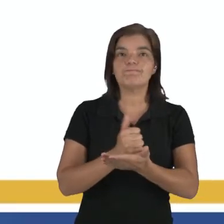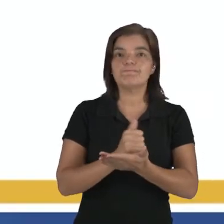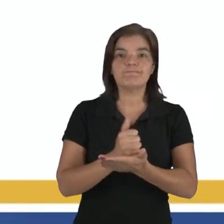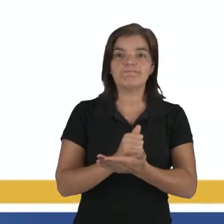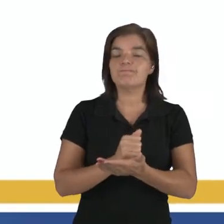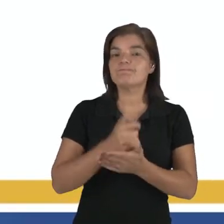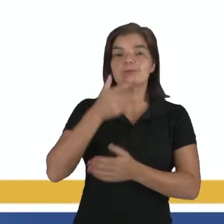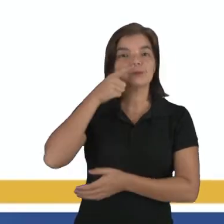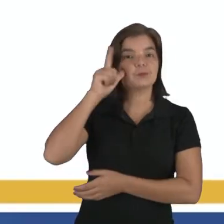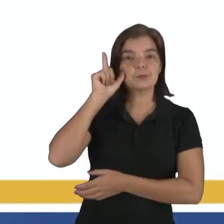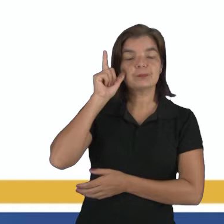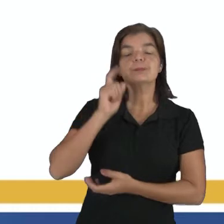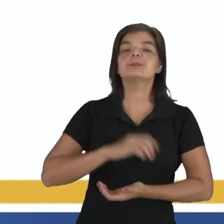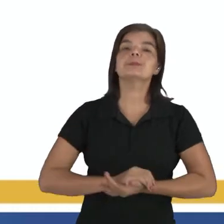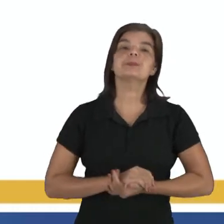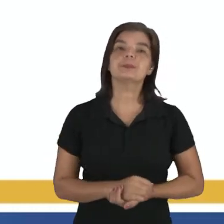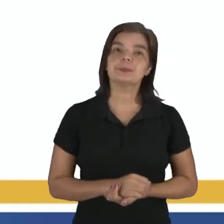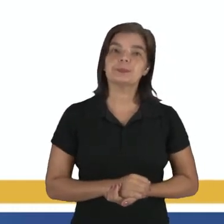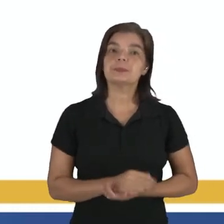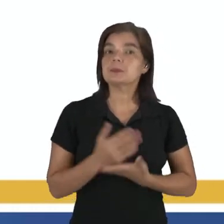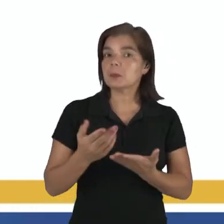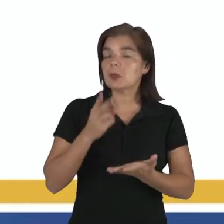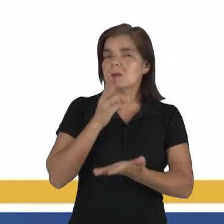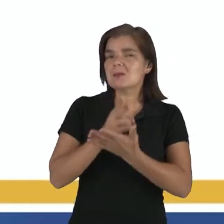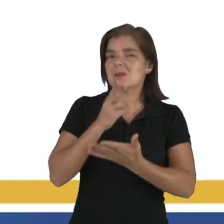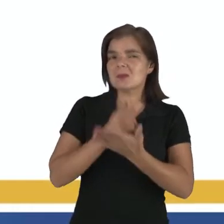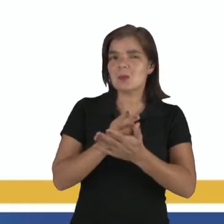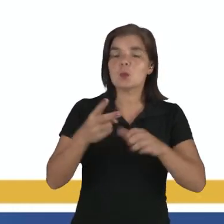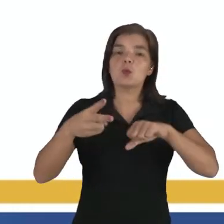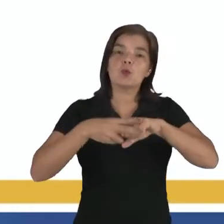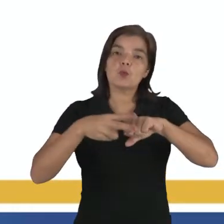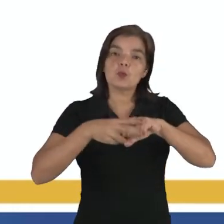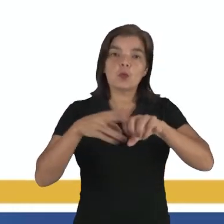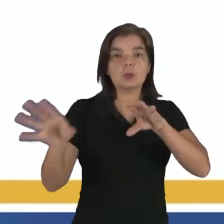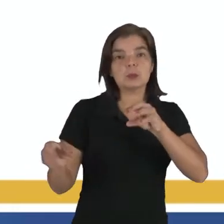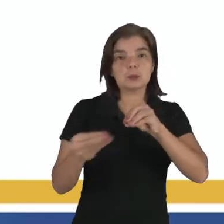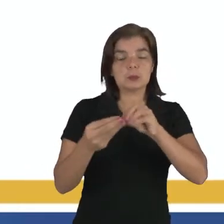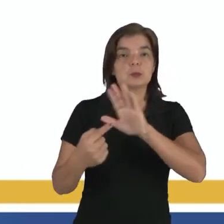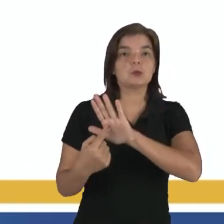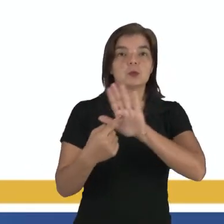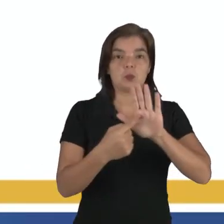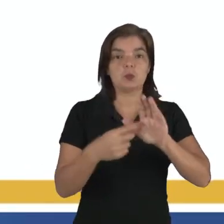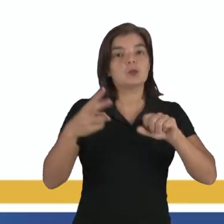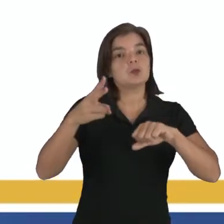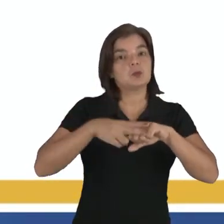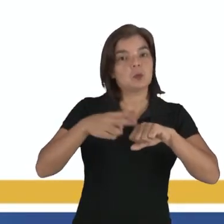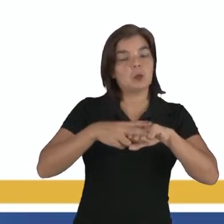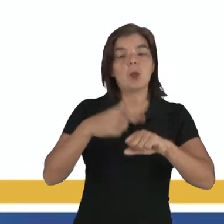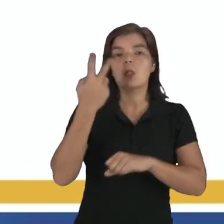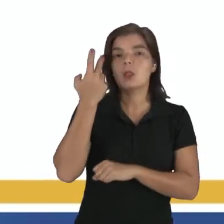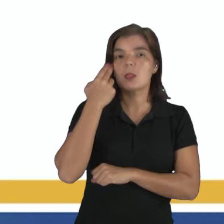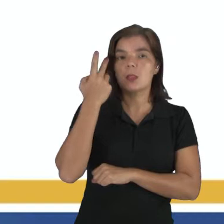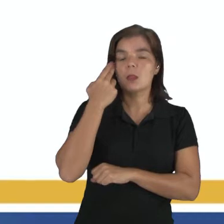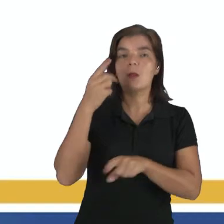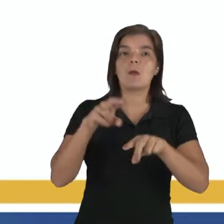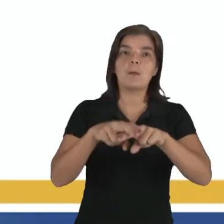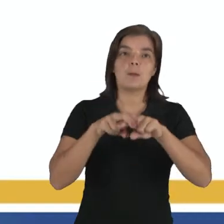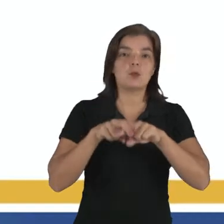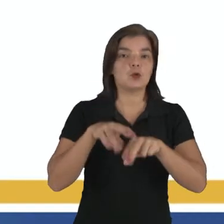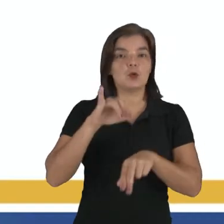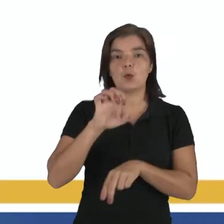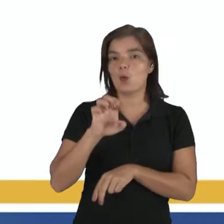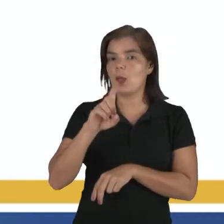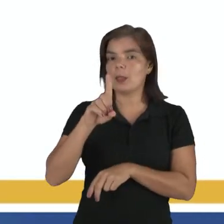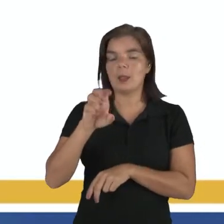não joguei jogos ontem. Então, toda vez que o verbo auxiliar aparece, o seu verbo vai ficar normal. Por isso que a gente não